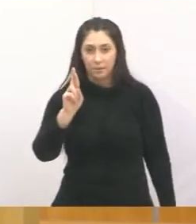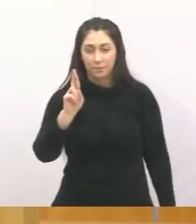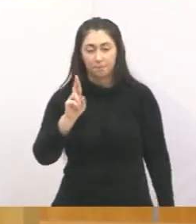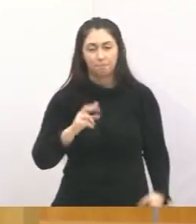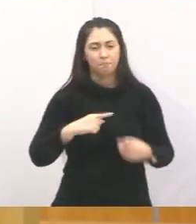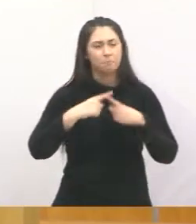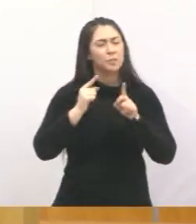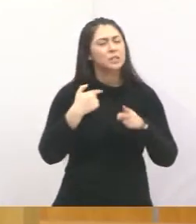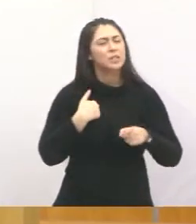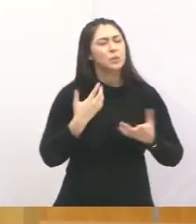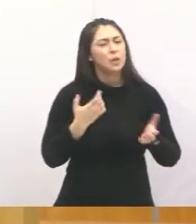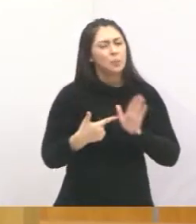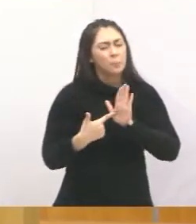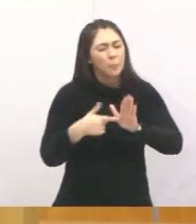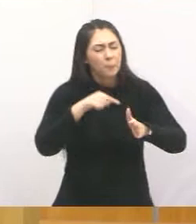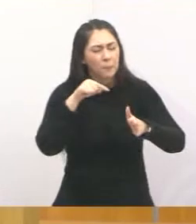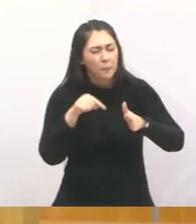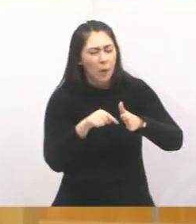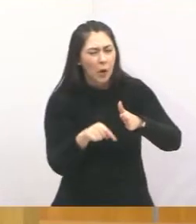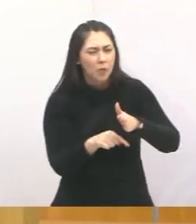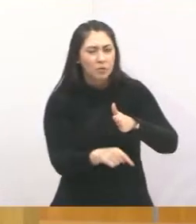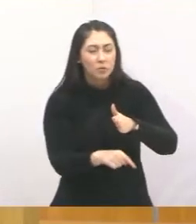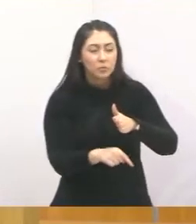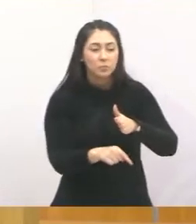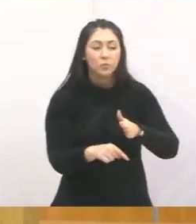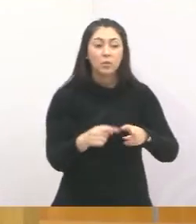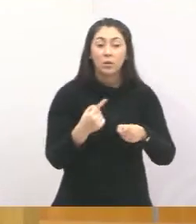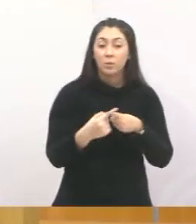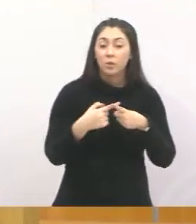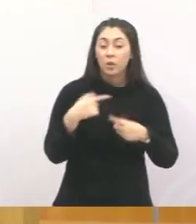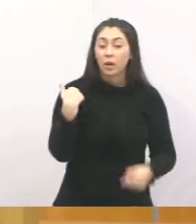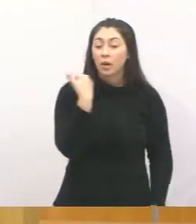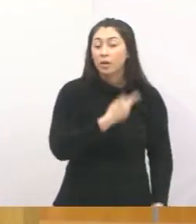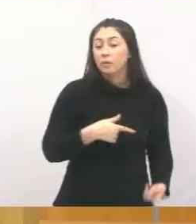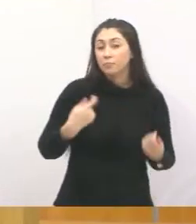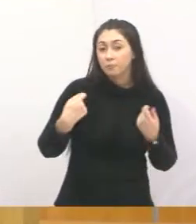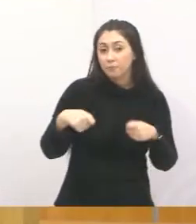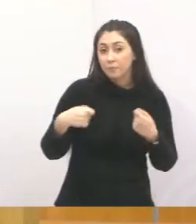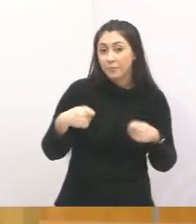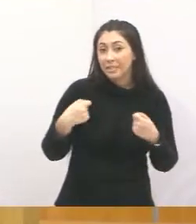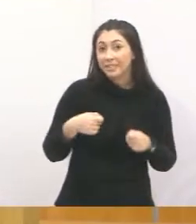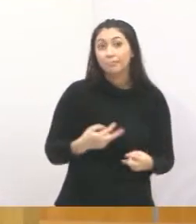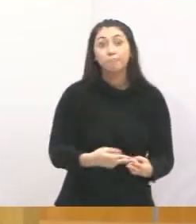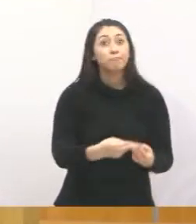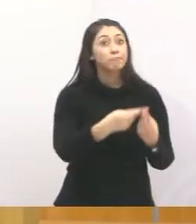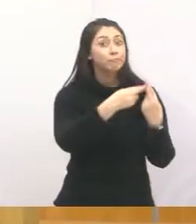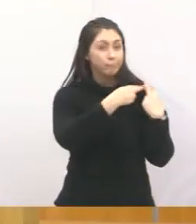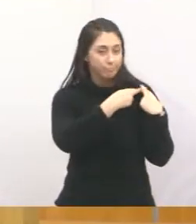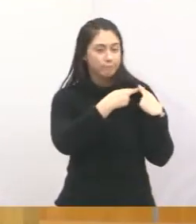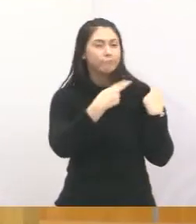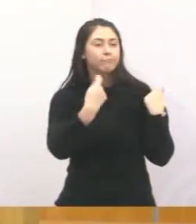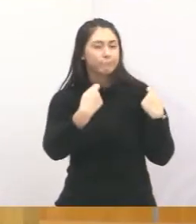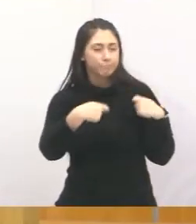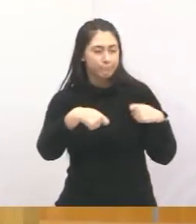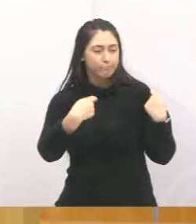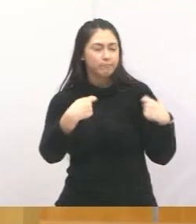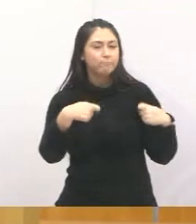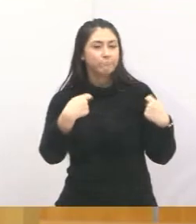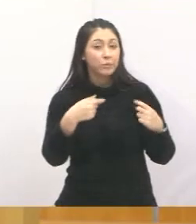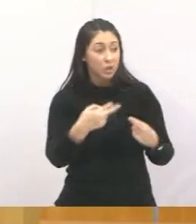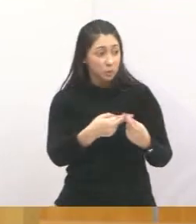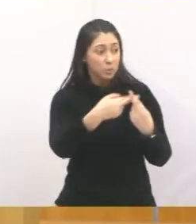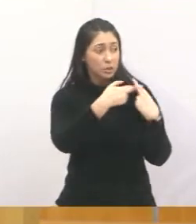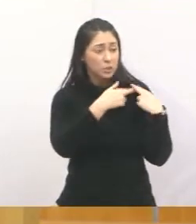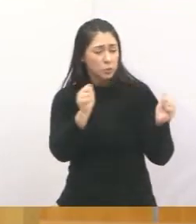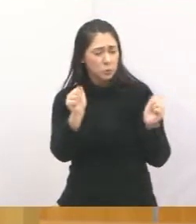Mas eu vou mais além, porque nós temos que ter responsabilidade com a